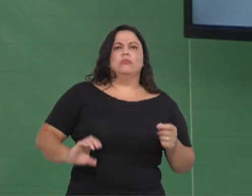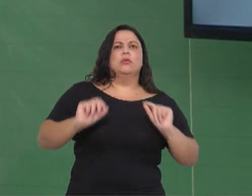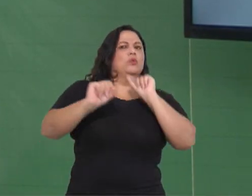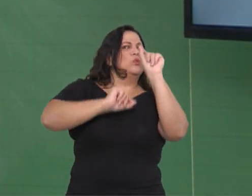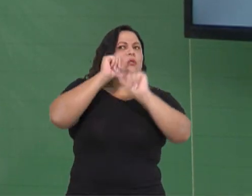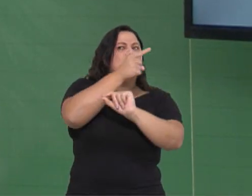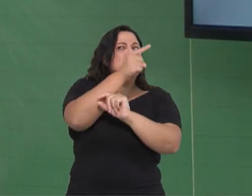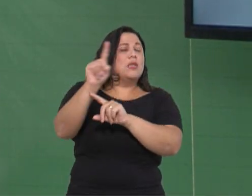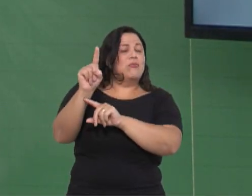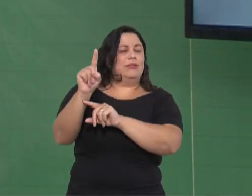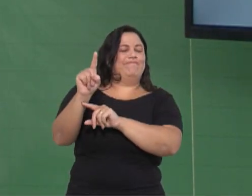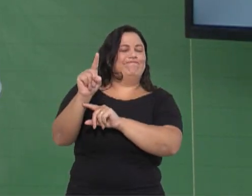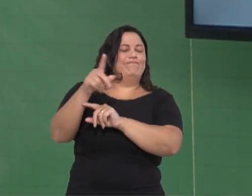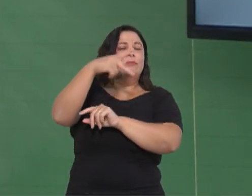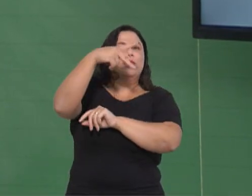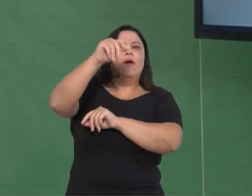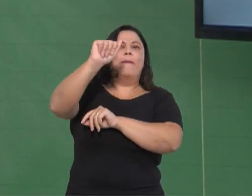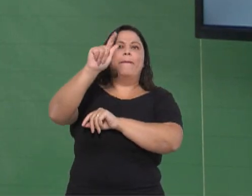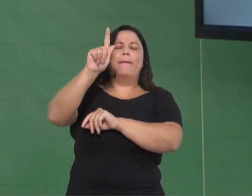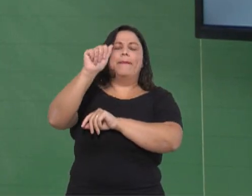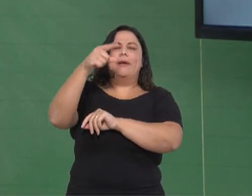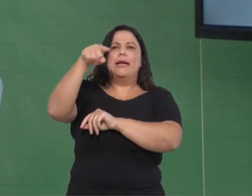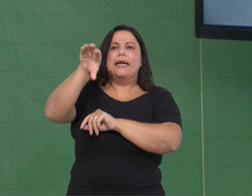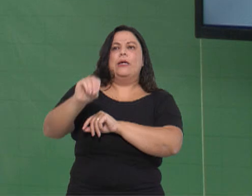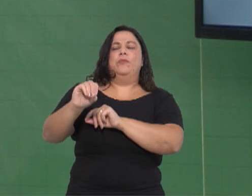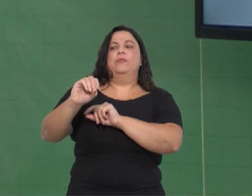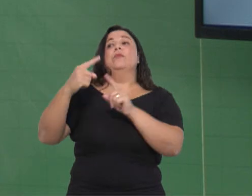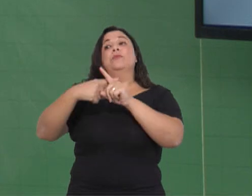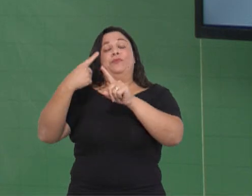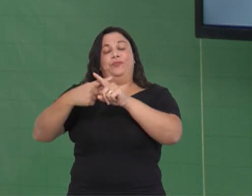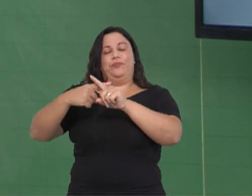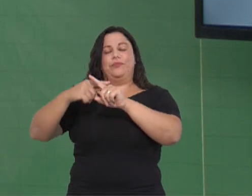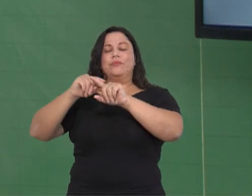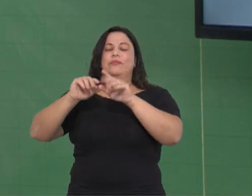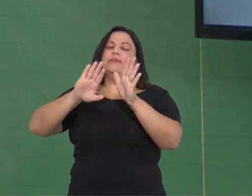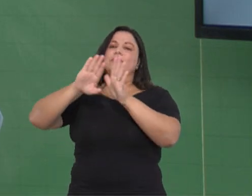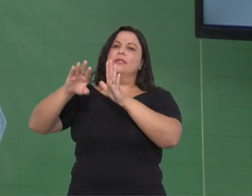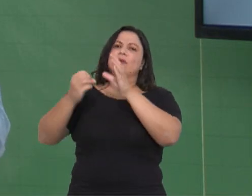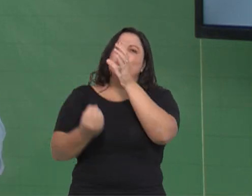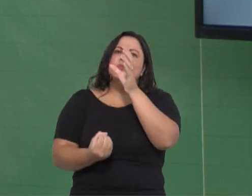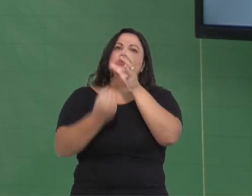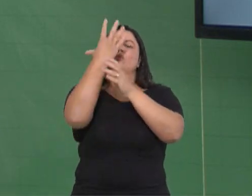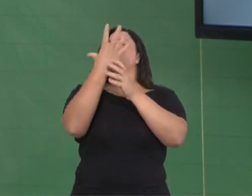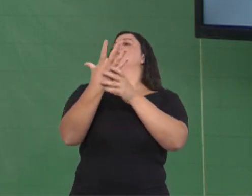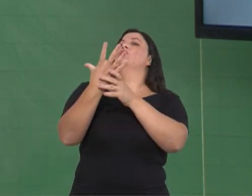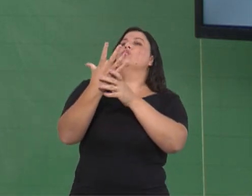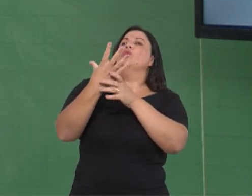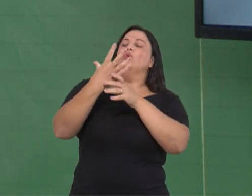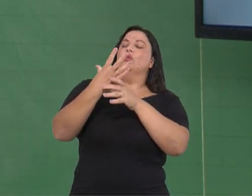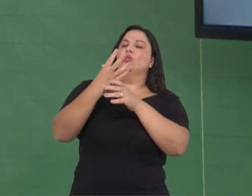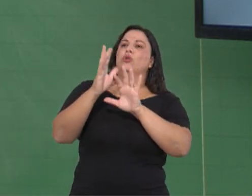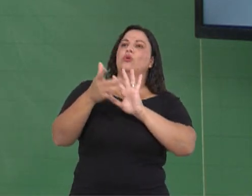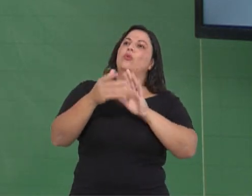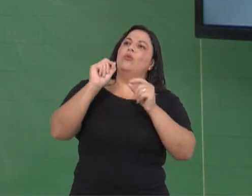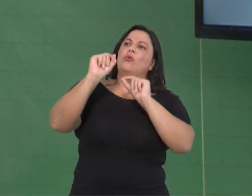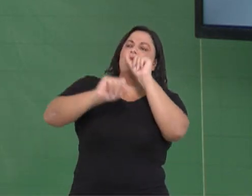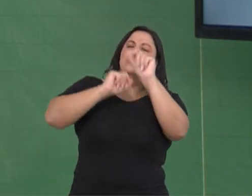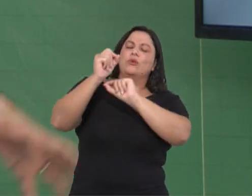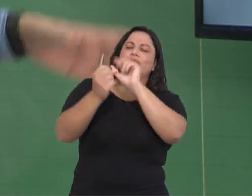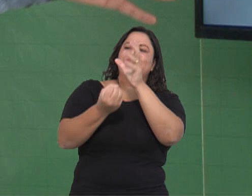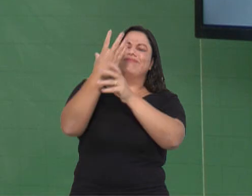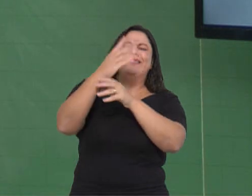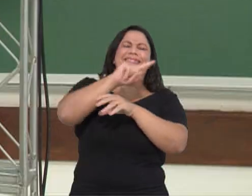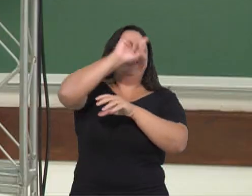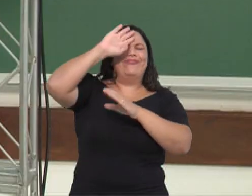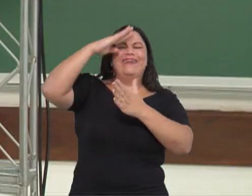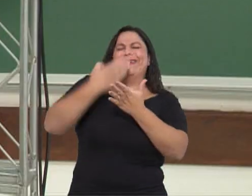surgiu o cristianismo, oficial, institucionalizado a partir da Igreja Católica, começaram a chamar de pagãos, então, os não